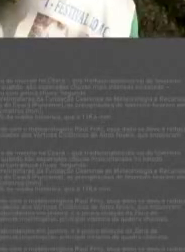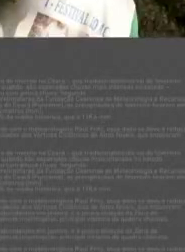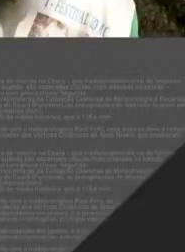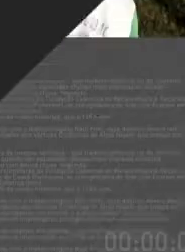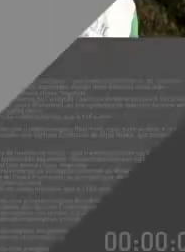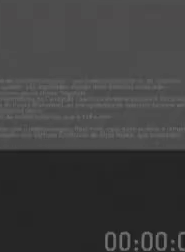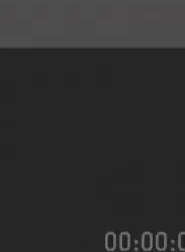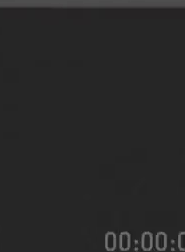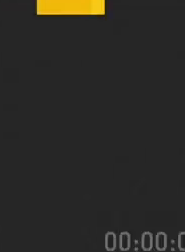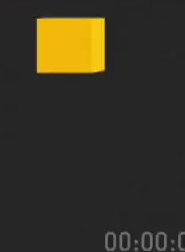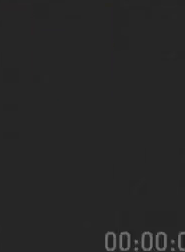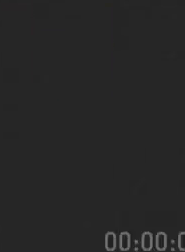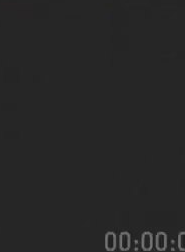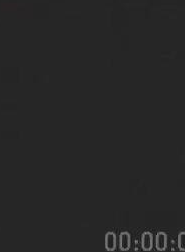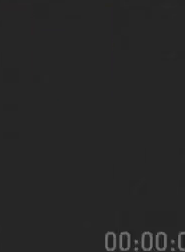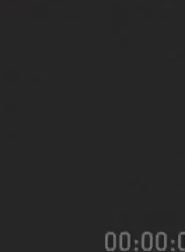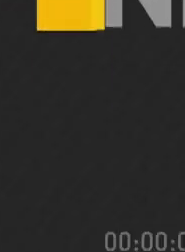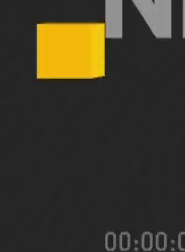ae